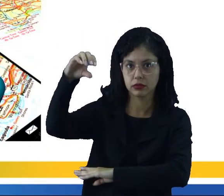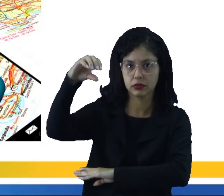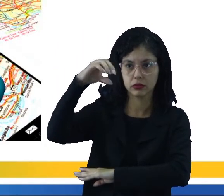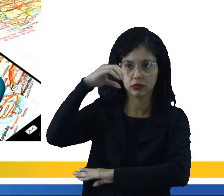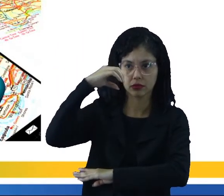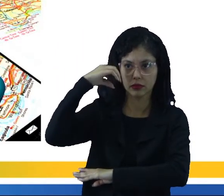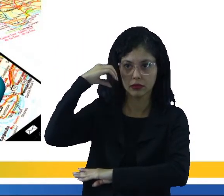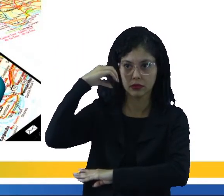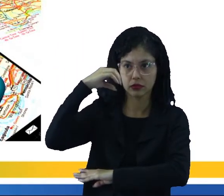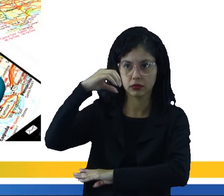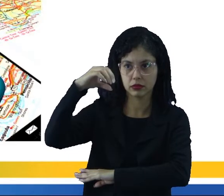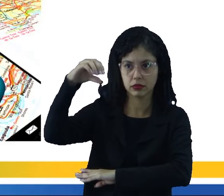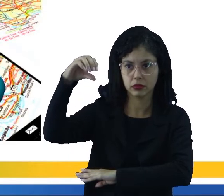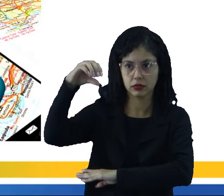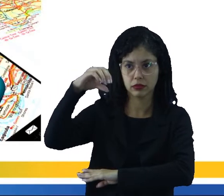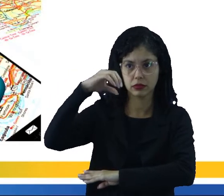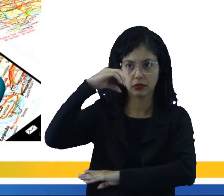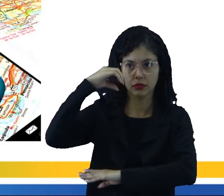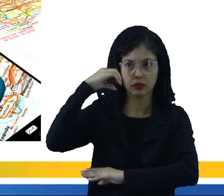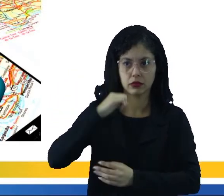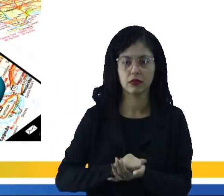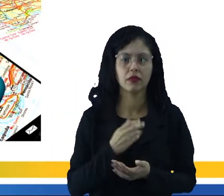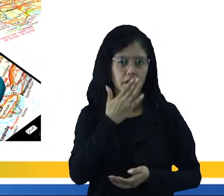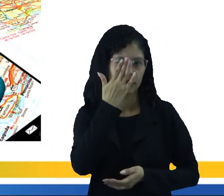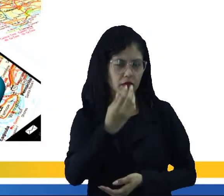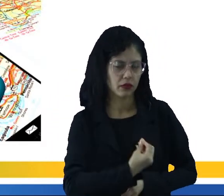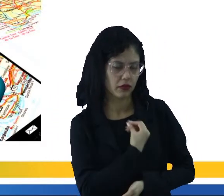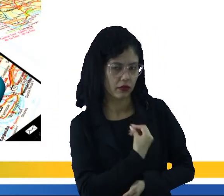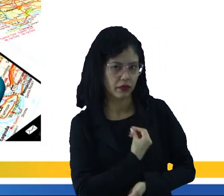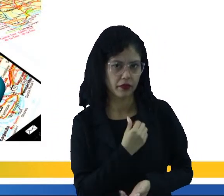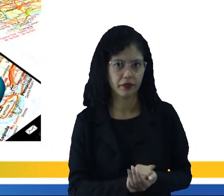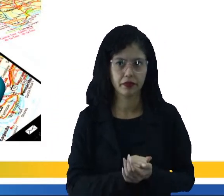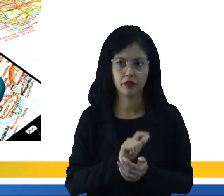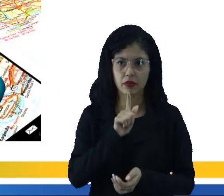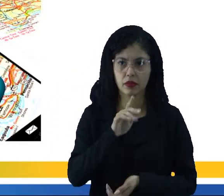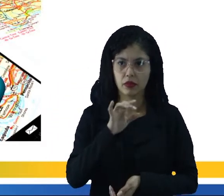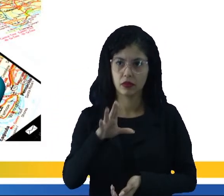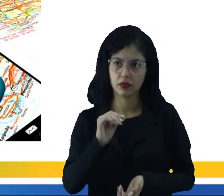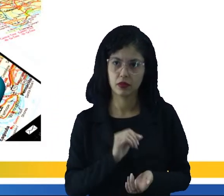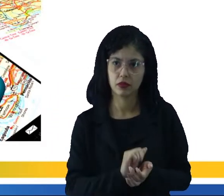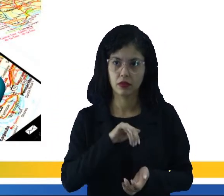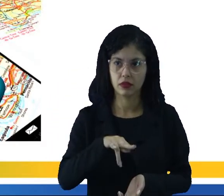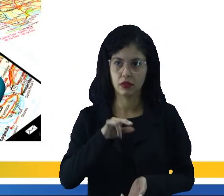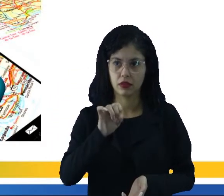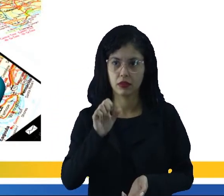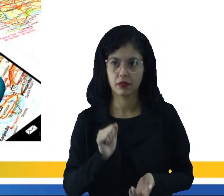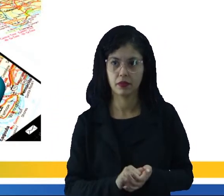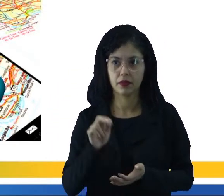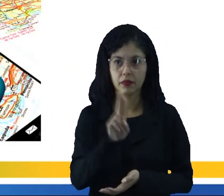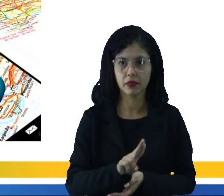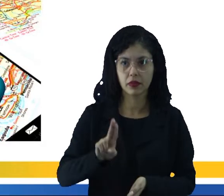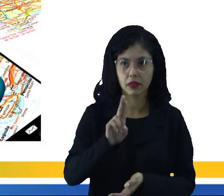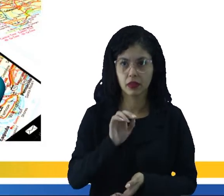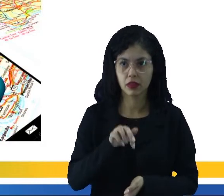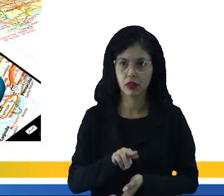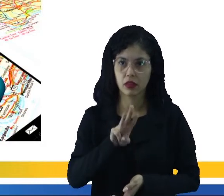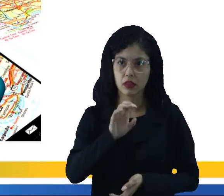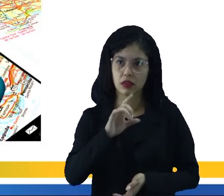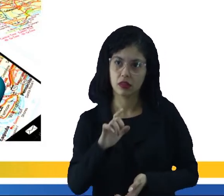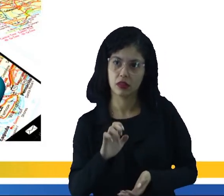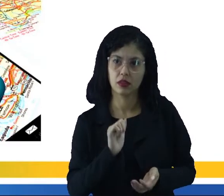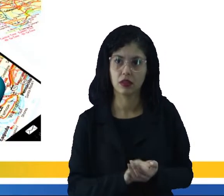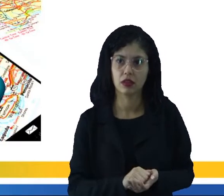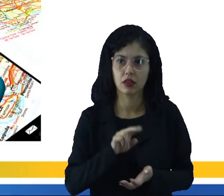olha o detalhe, vai ver como a orientação está na nossa vida. O Google Maps utiliza o GPS, o Waze